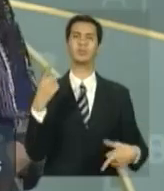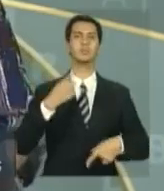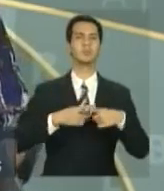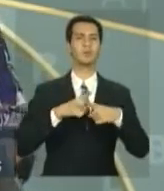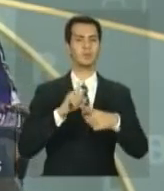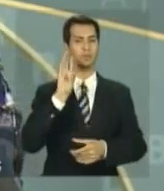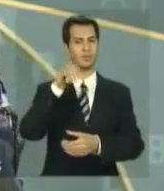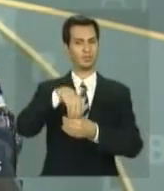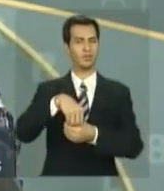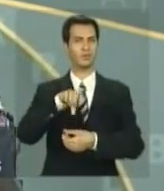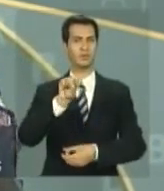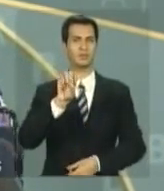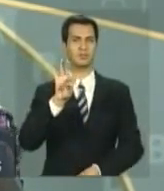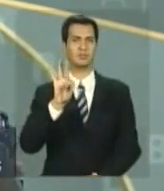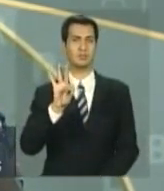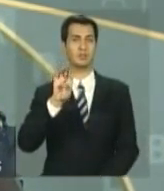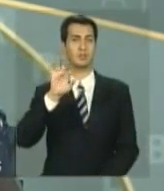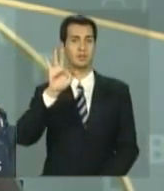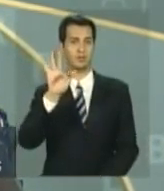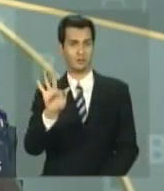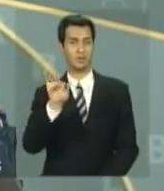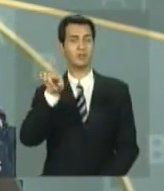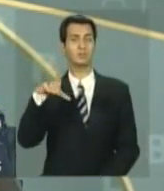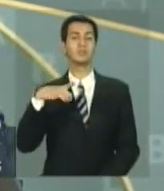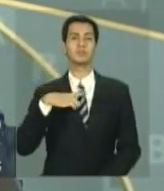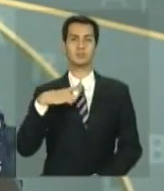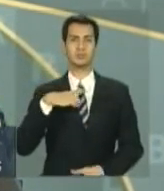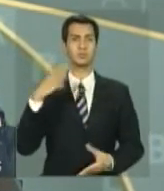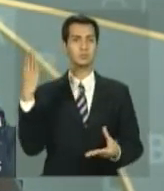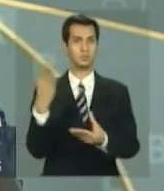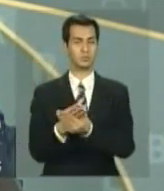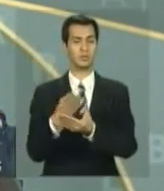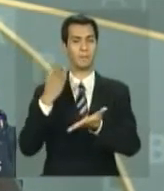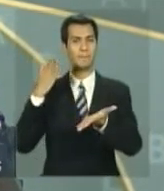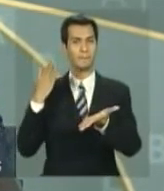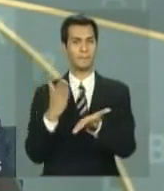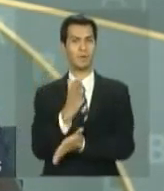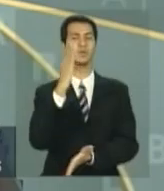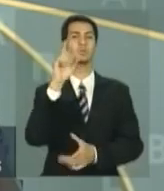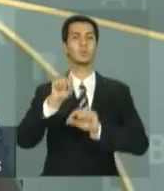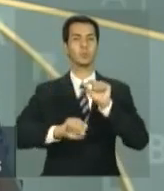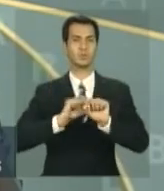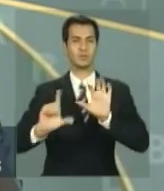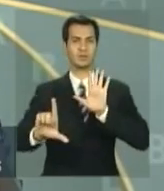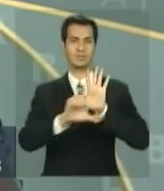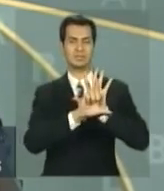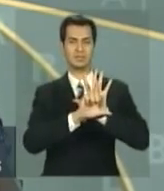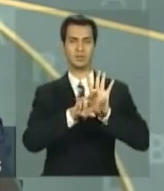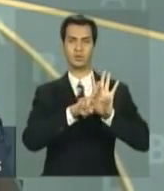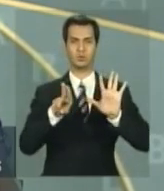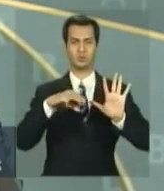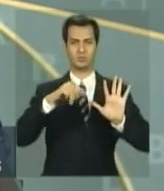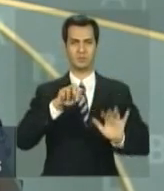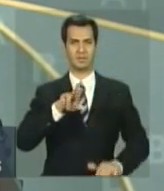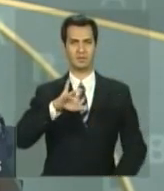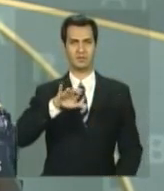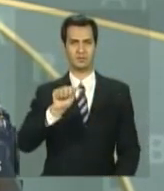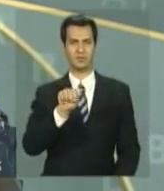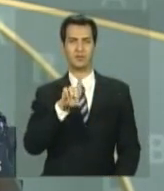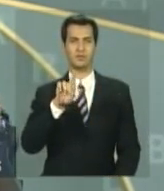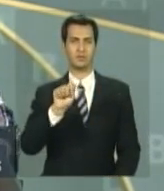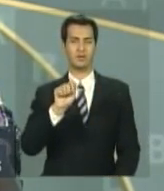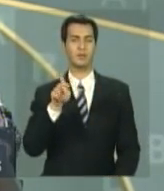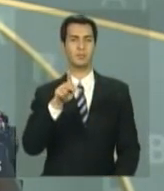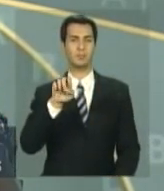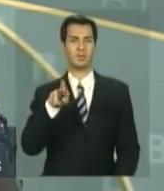Federal teve uma decisão em relação à Lei Maria da Penha, que fortalece